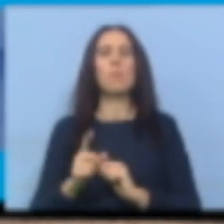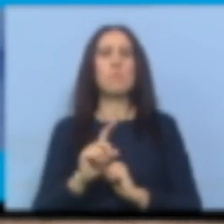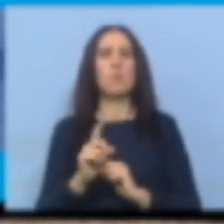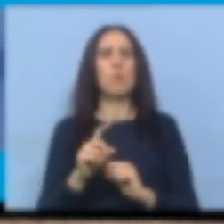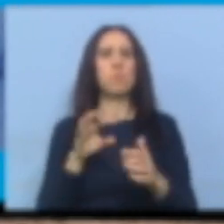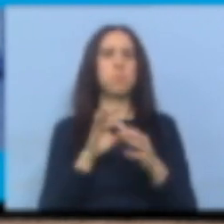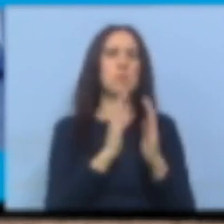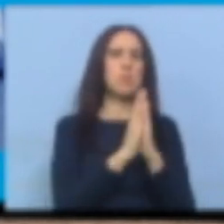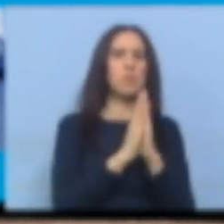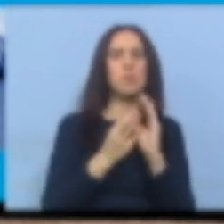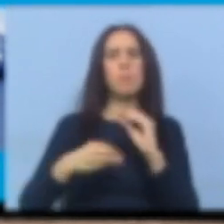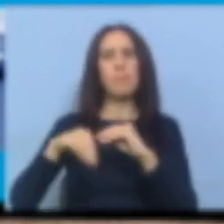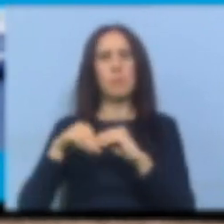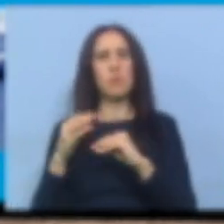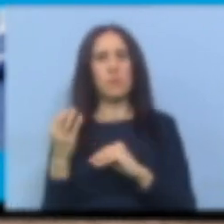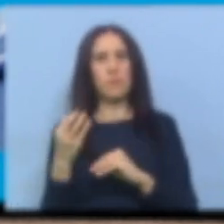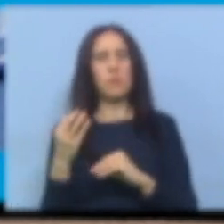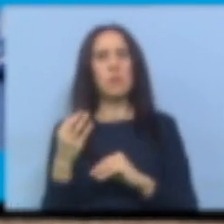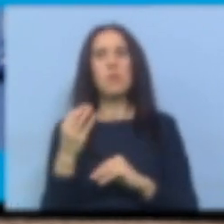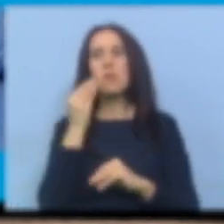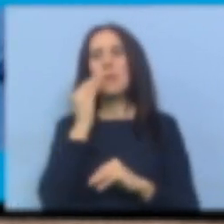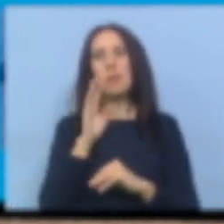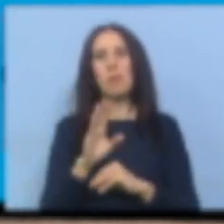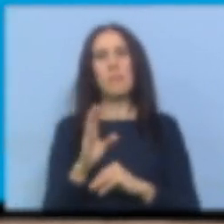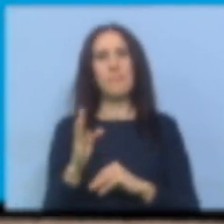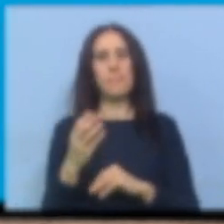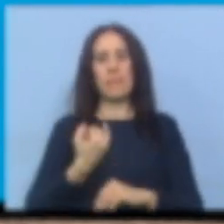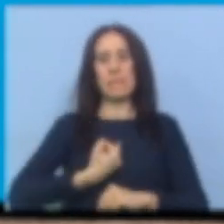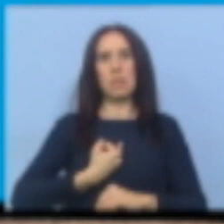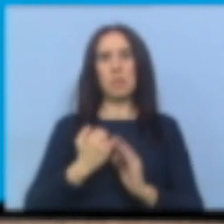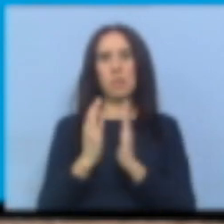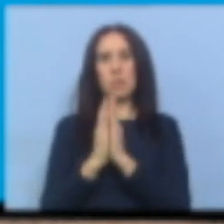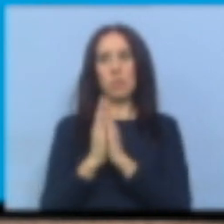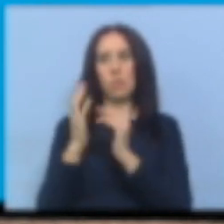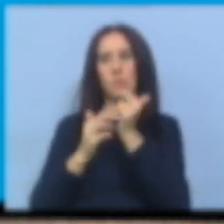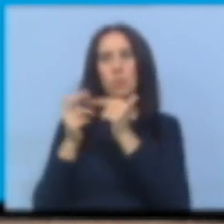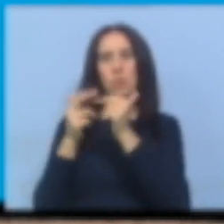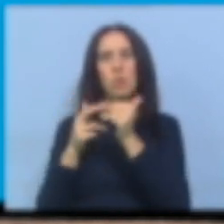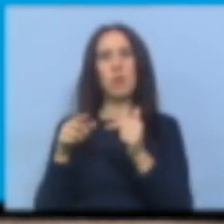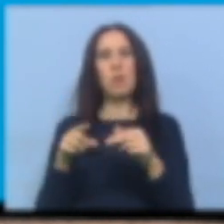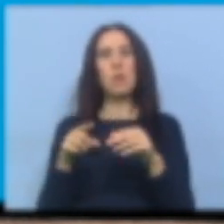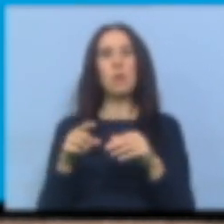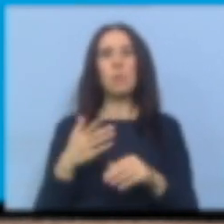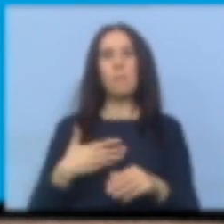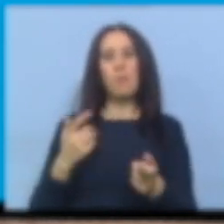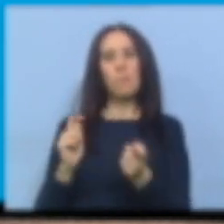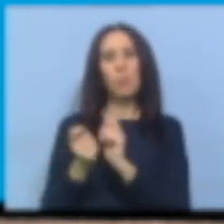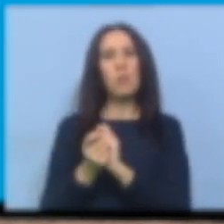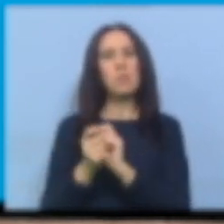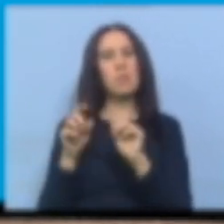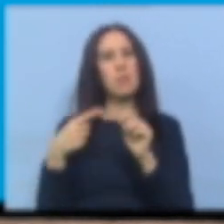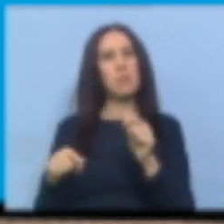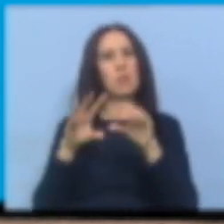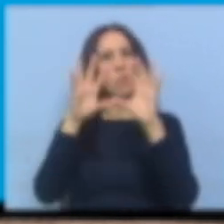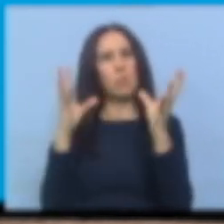na dimensão religiosa, mas também naquilo que é a construção das identidades religiosas, são mudanças que têm uma escala global. Portanto,